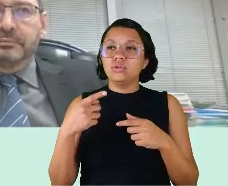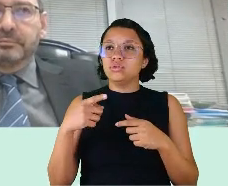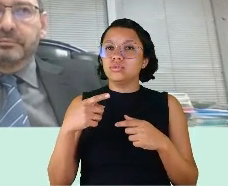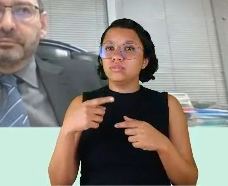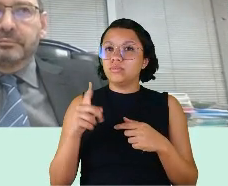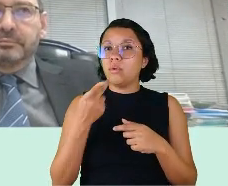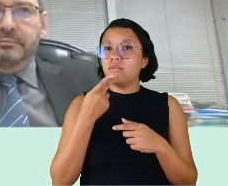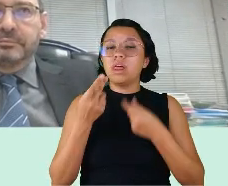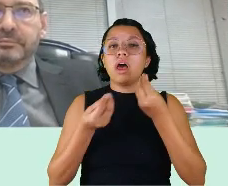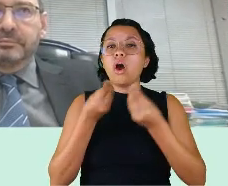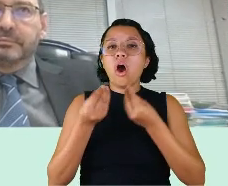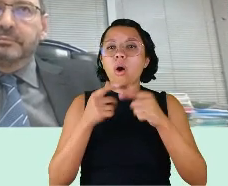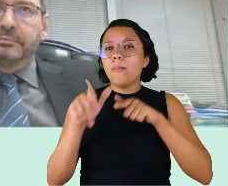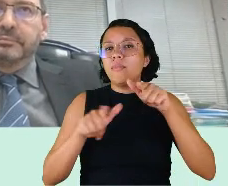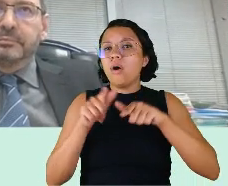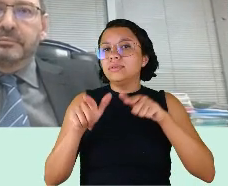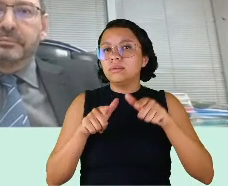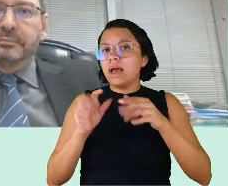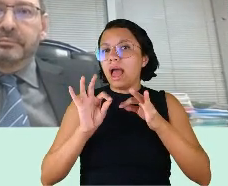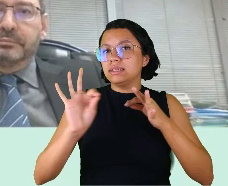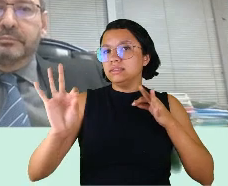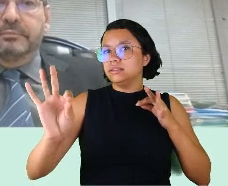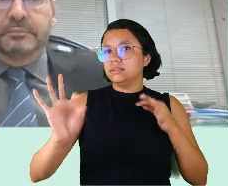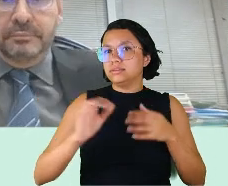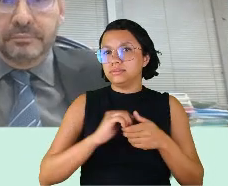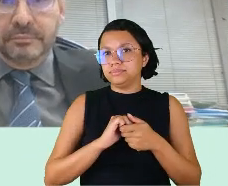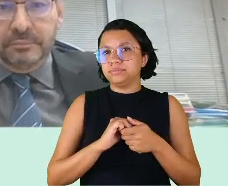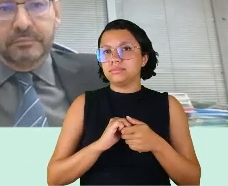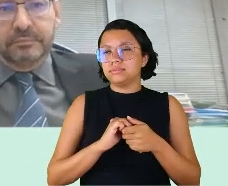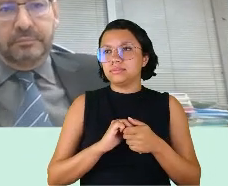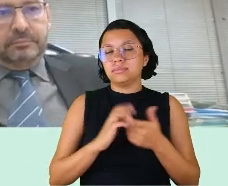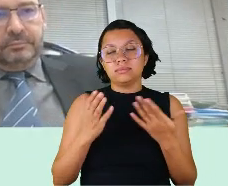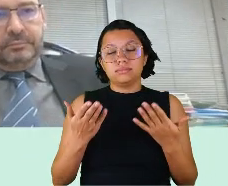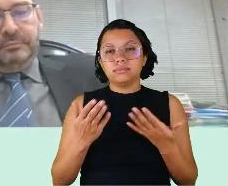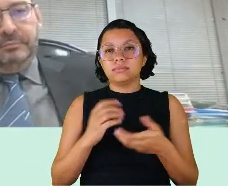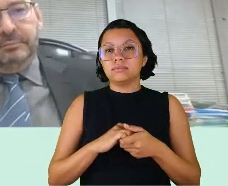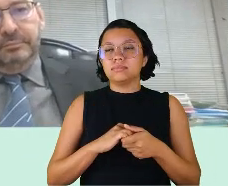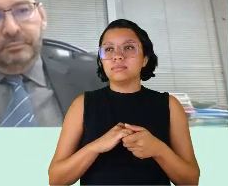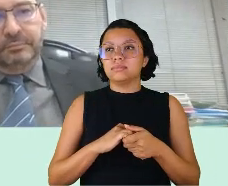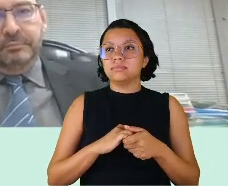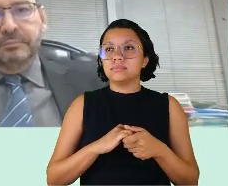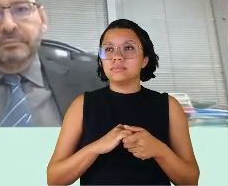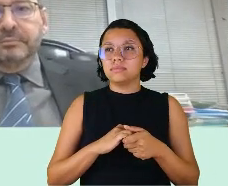como é que eles vão trabalhar à distância, né?